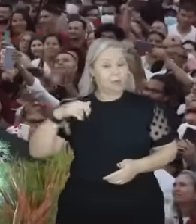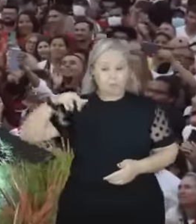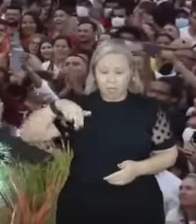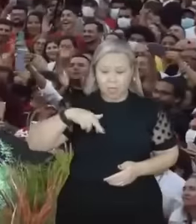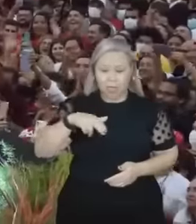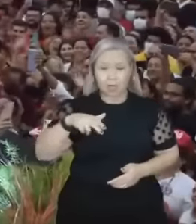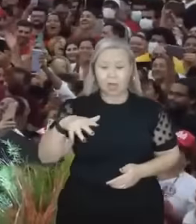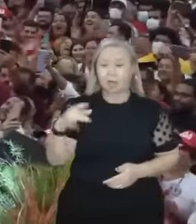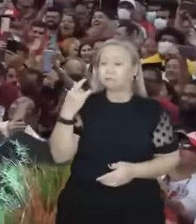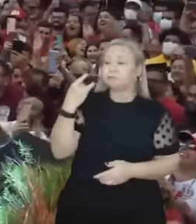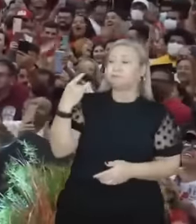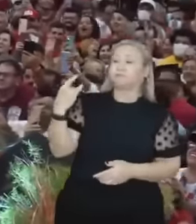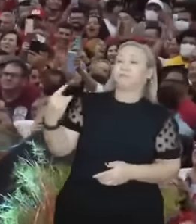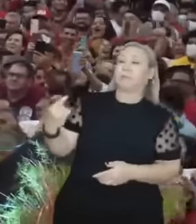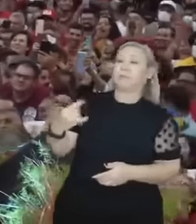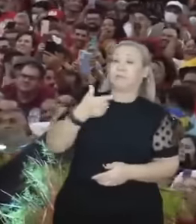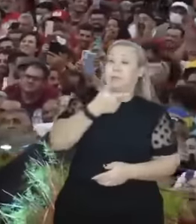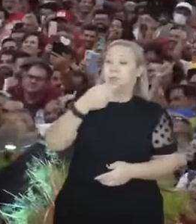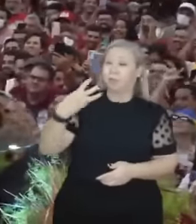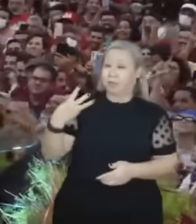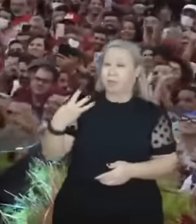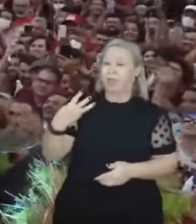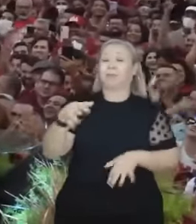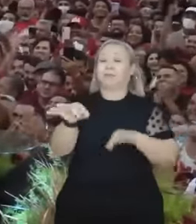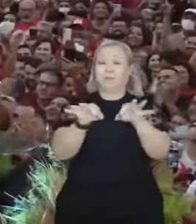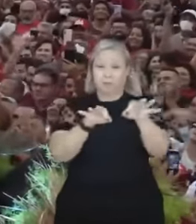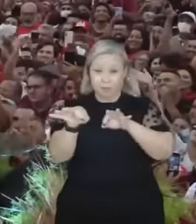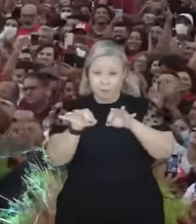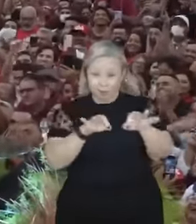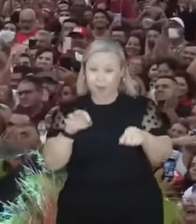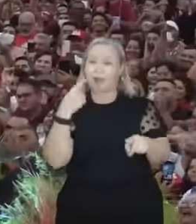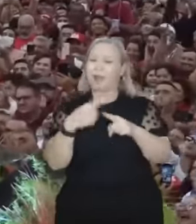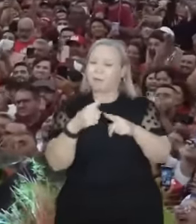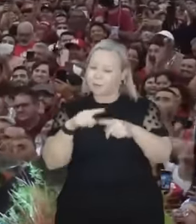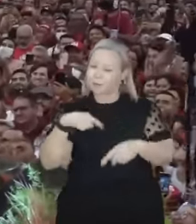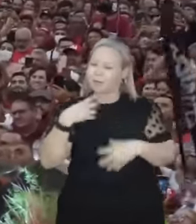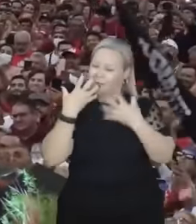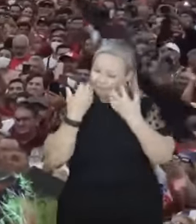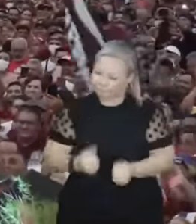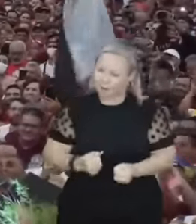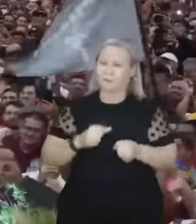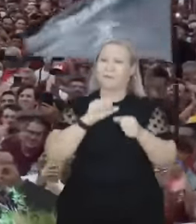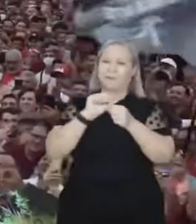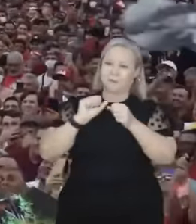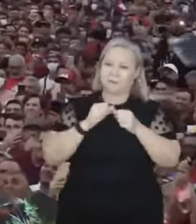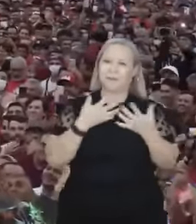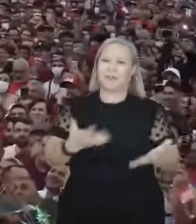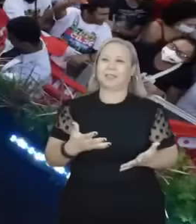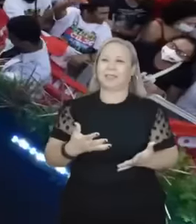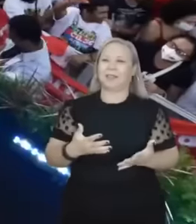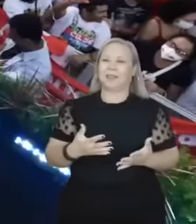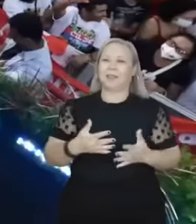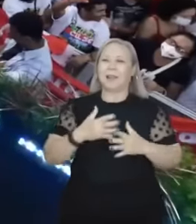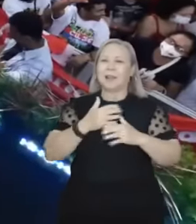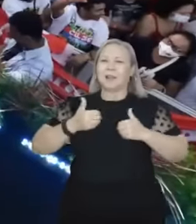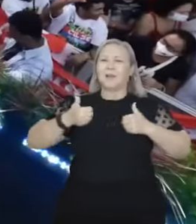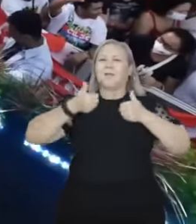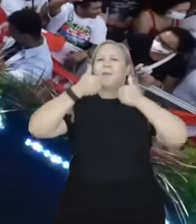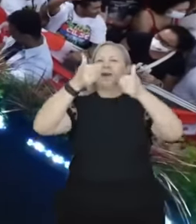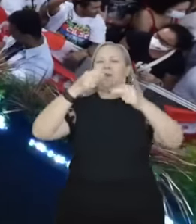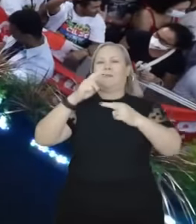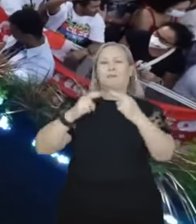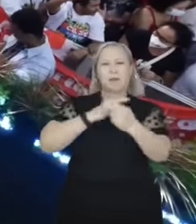Se prepare, porque nós vamos fazer a maior revolução democrática e pacífica desse